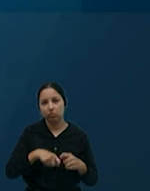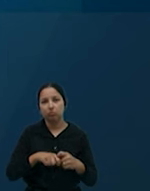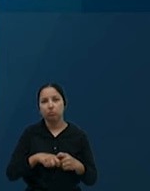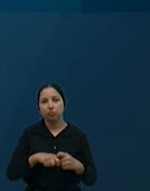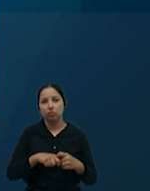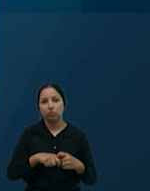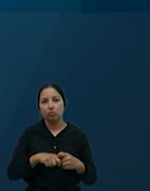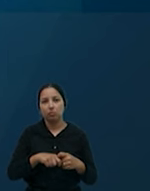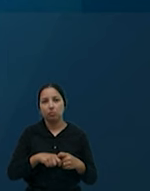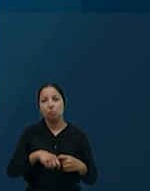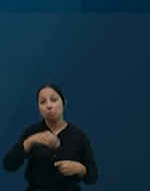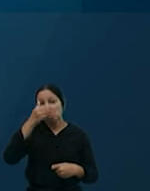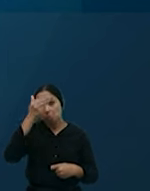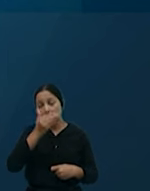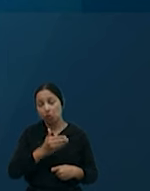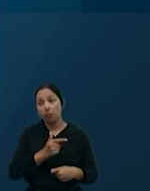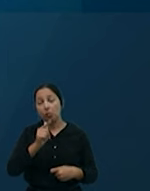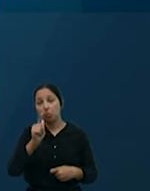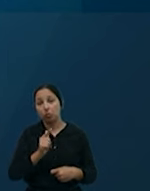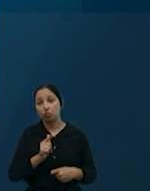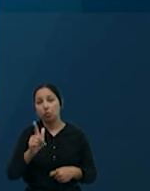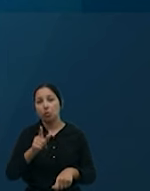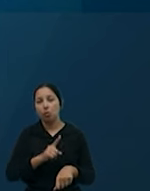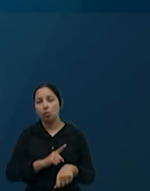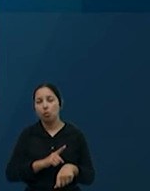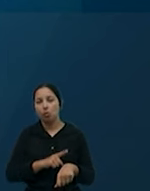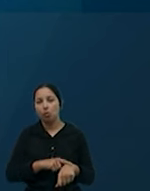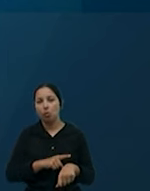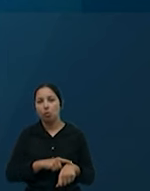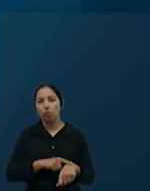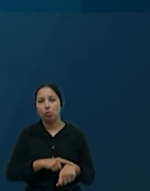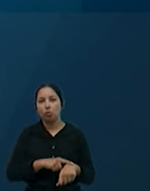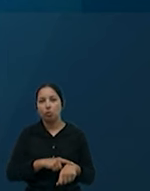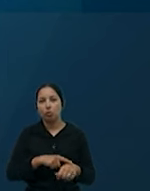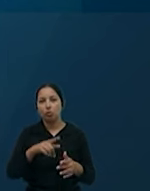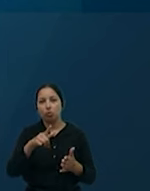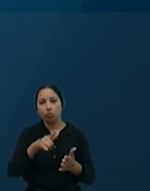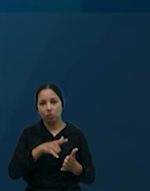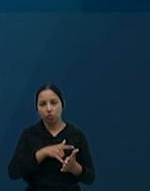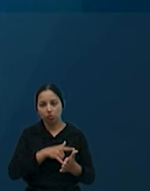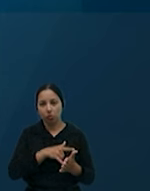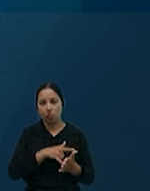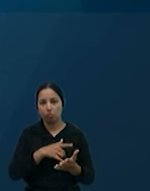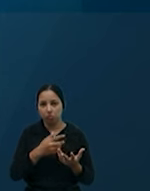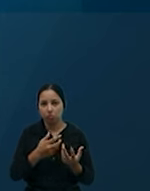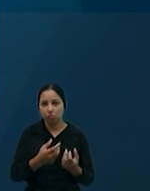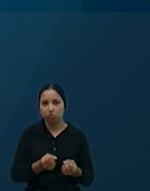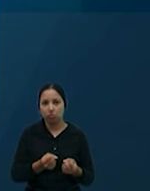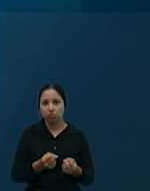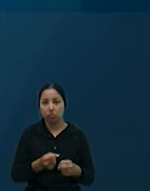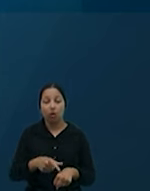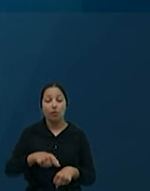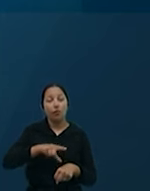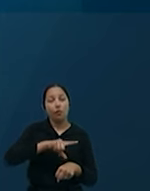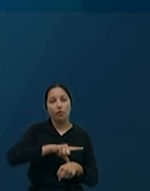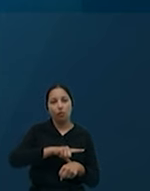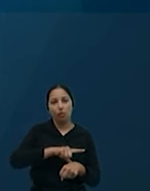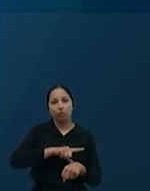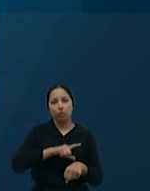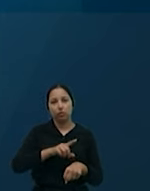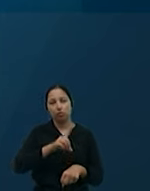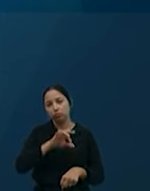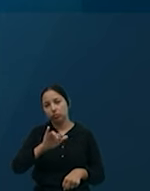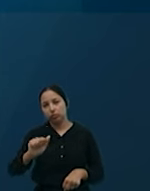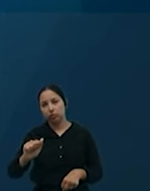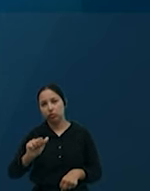em outros momentos o cumprimento do requisito, vai retroceder a data da DER. Por que, que dentro do processo judicial também